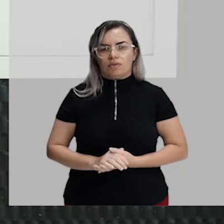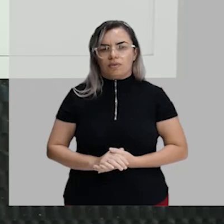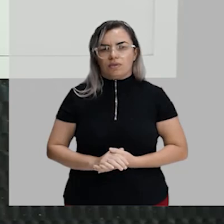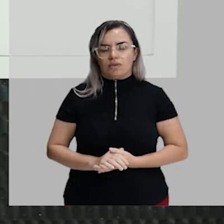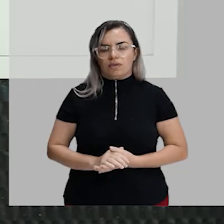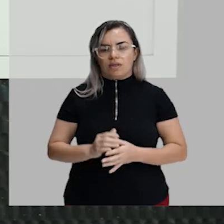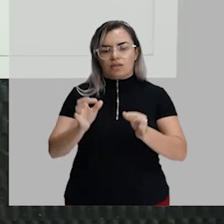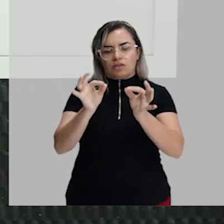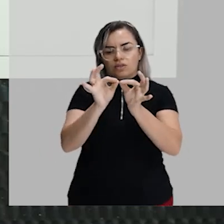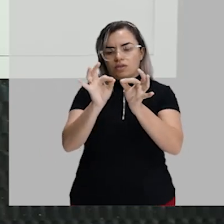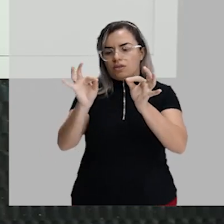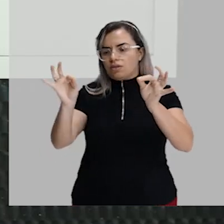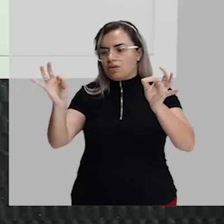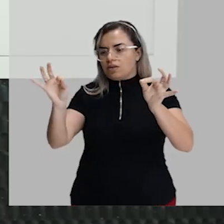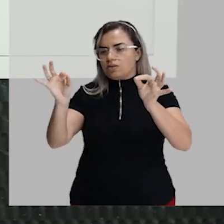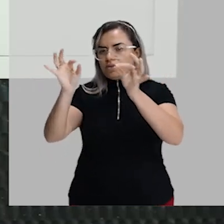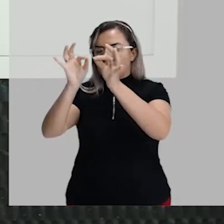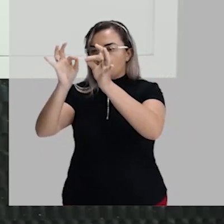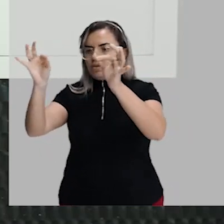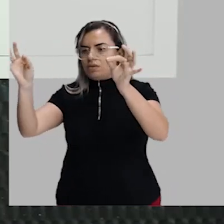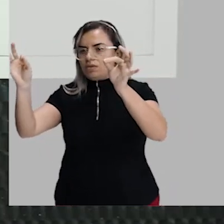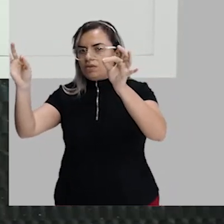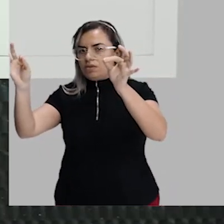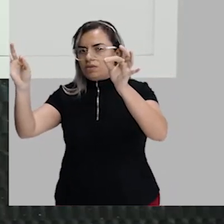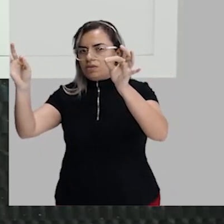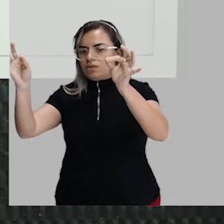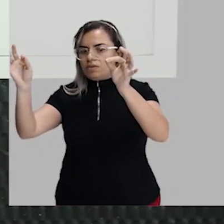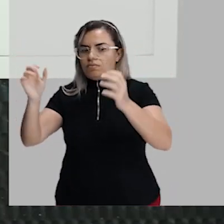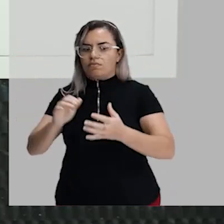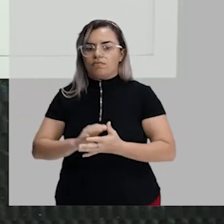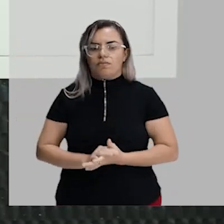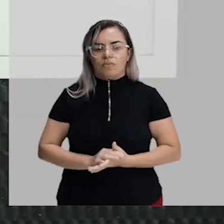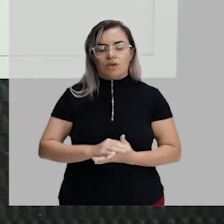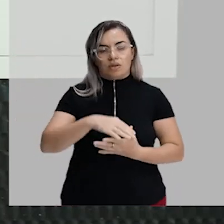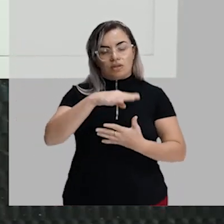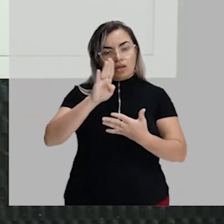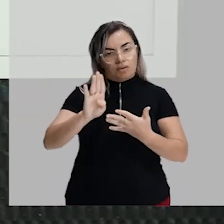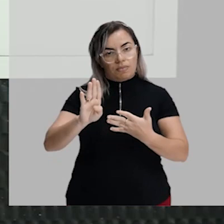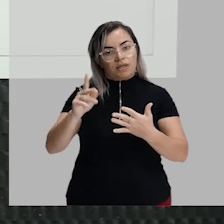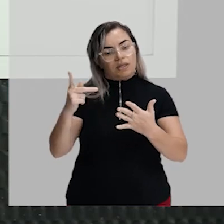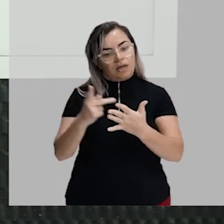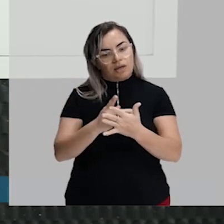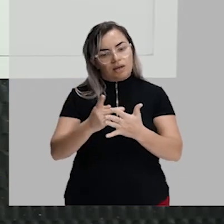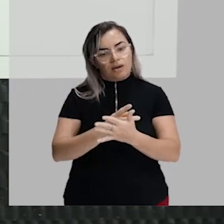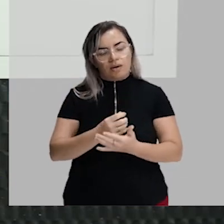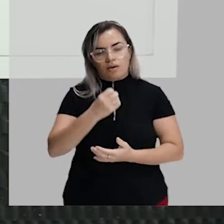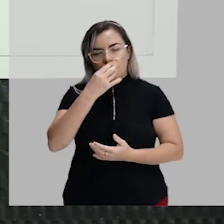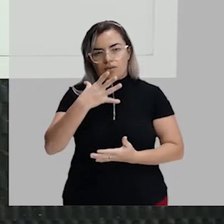seriam horizontais, mas eles seriam também uma crescente. Tá ok?